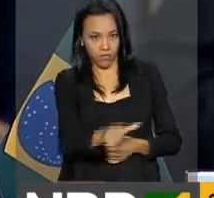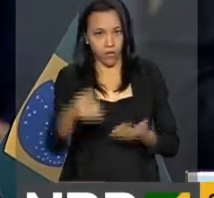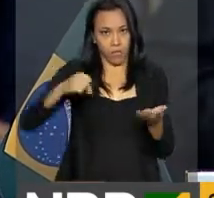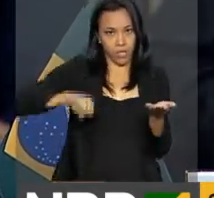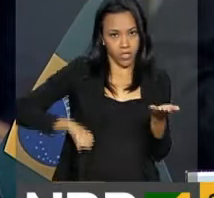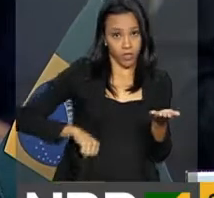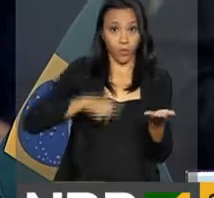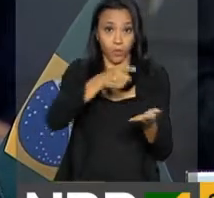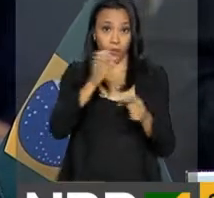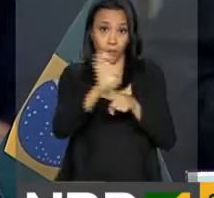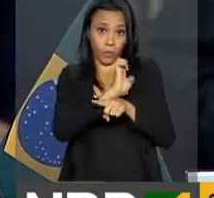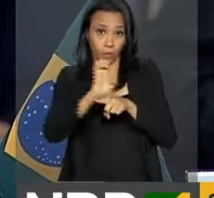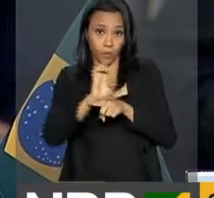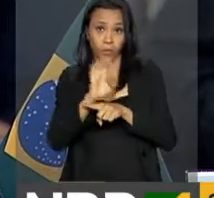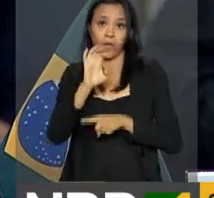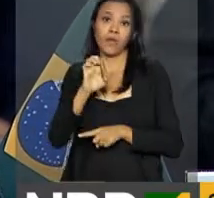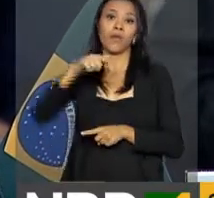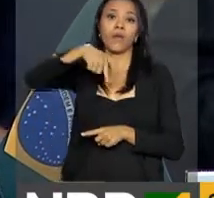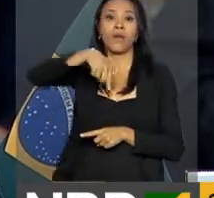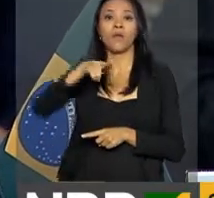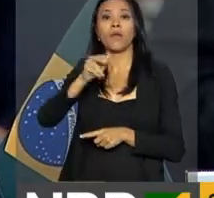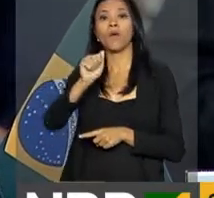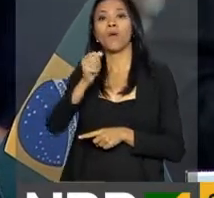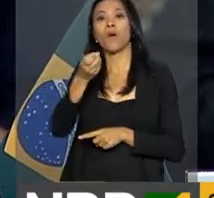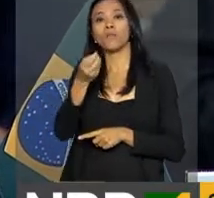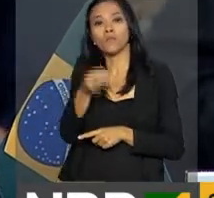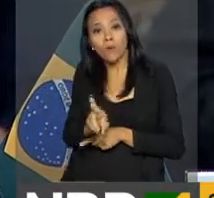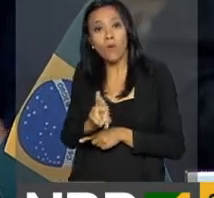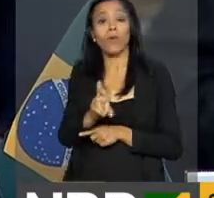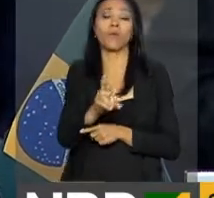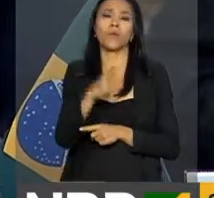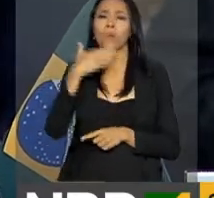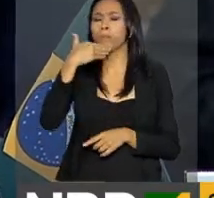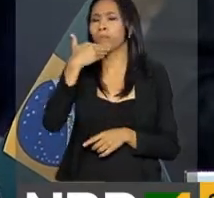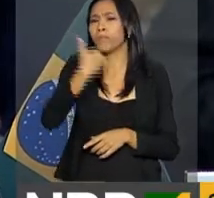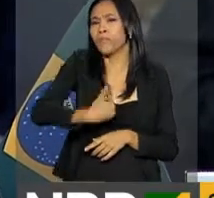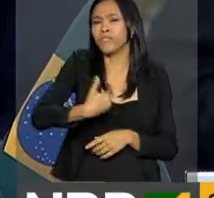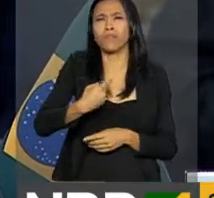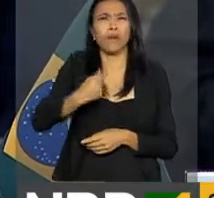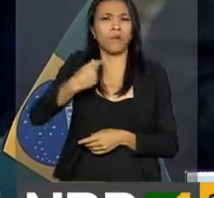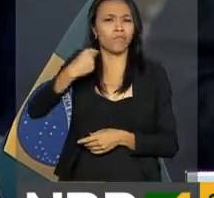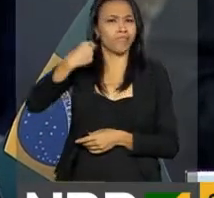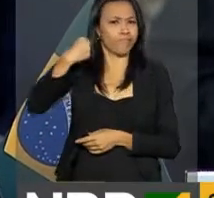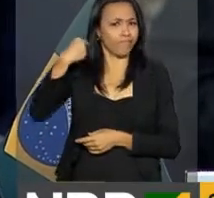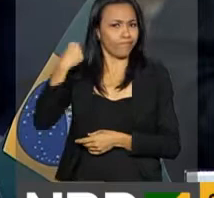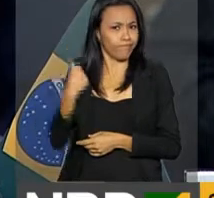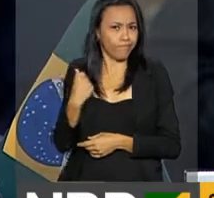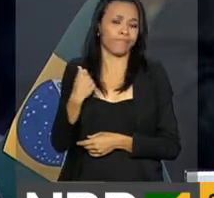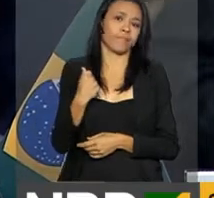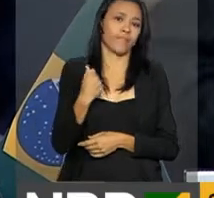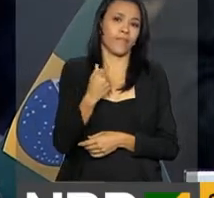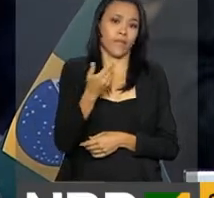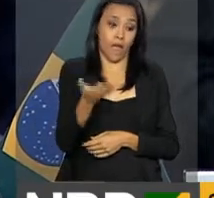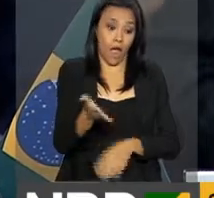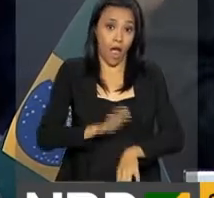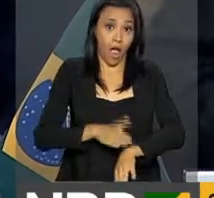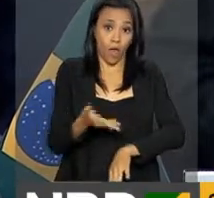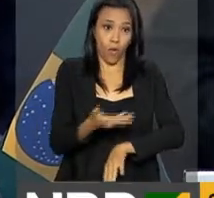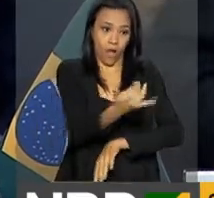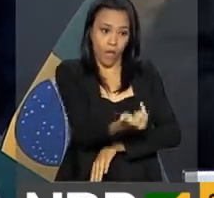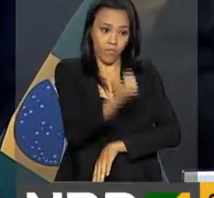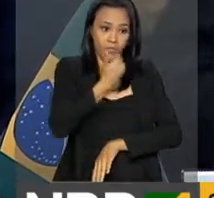pleito antigo, pedia que transmitisse ao presidente Lenin Moreno, que acaba de me comunicar o